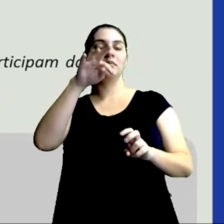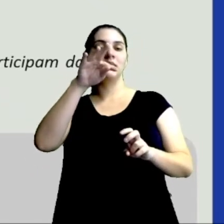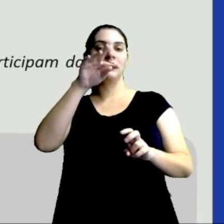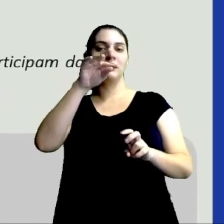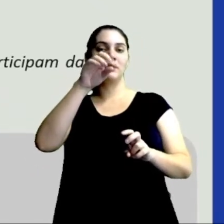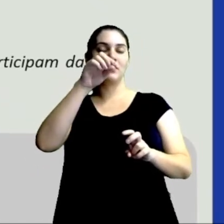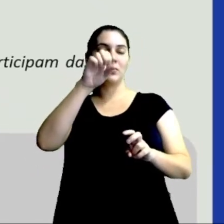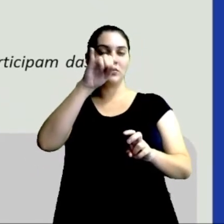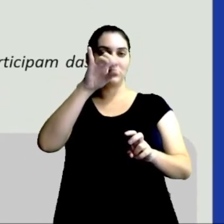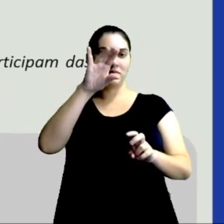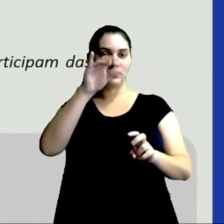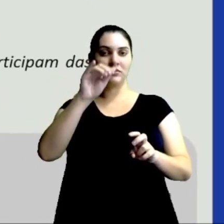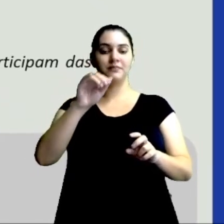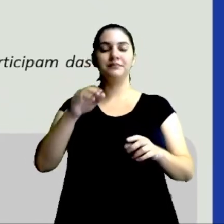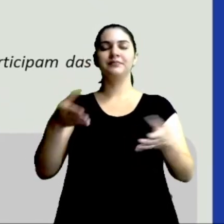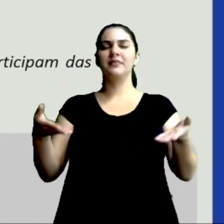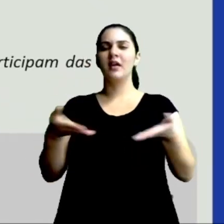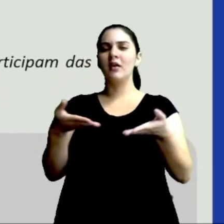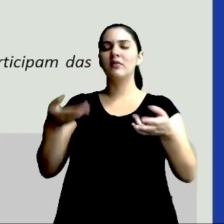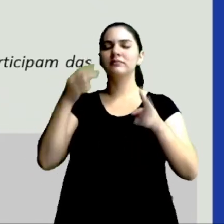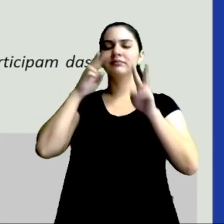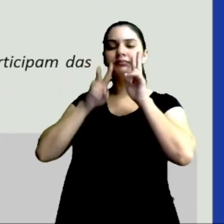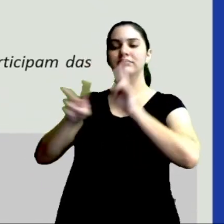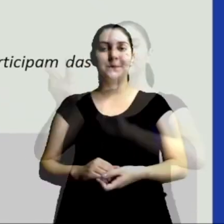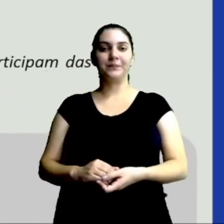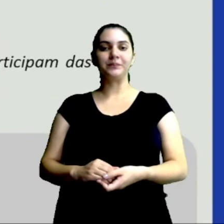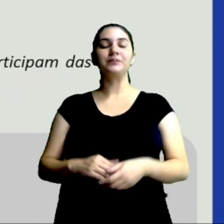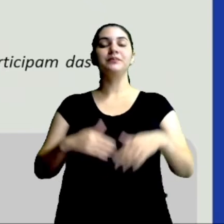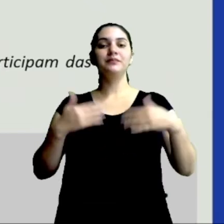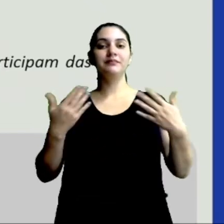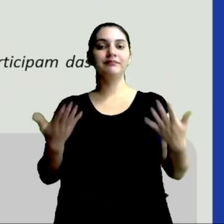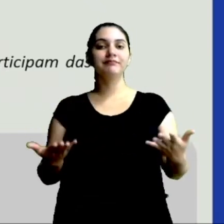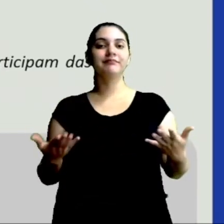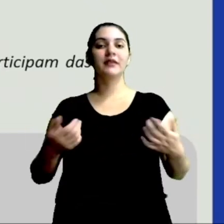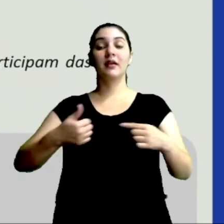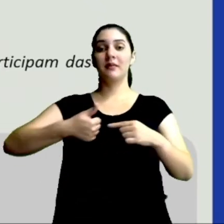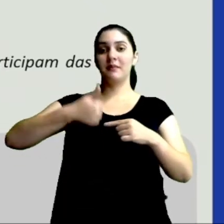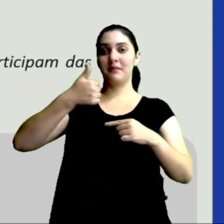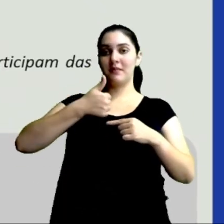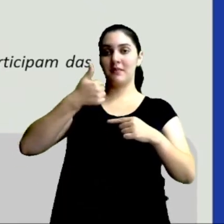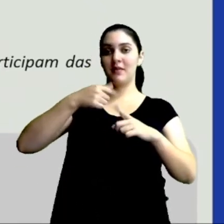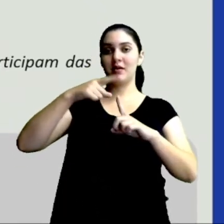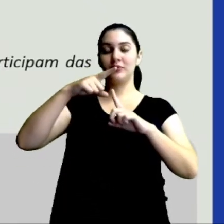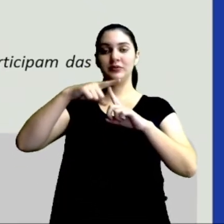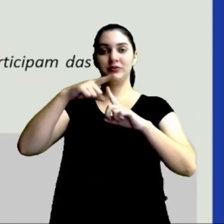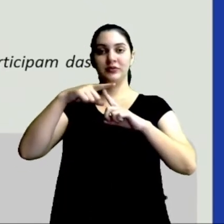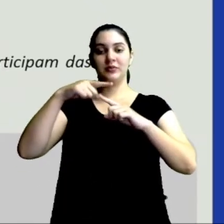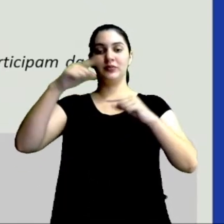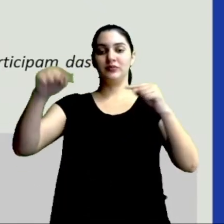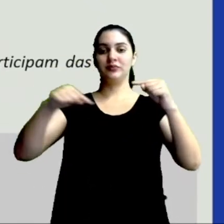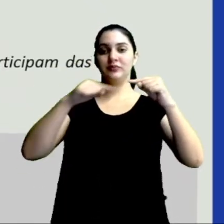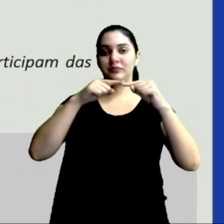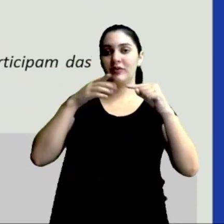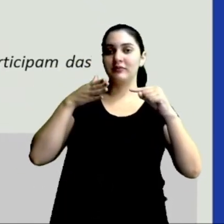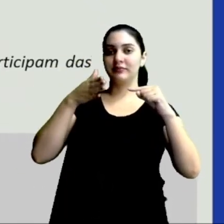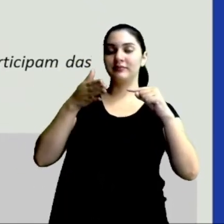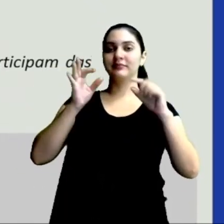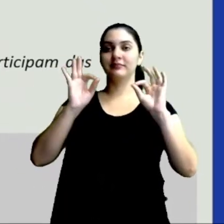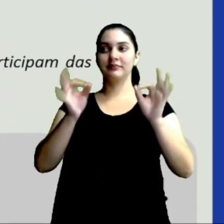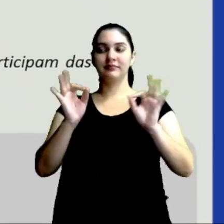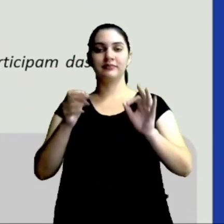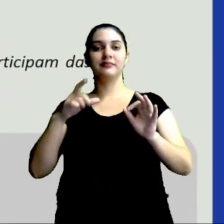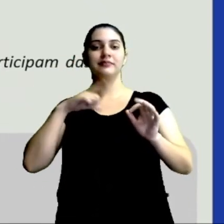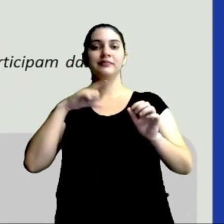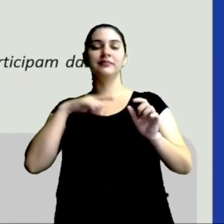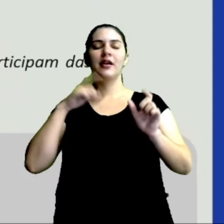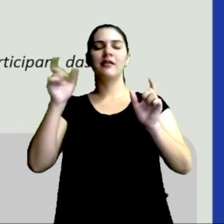aqui primeira função, objeto direto. Então, a primeira função, objeto direto, certo? Quando